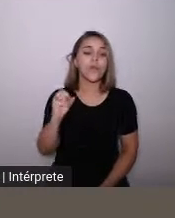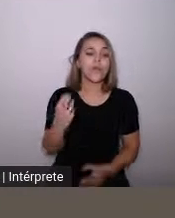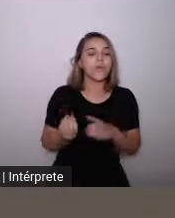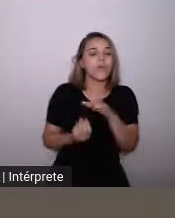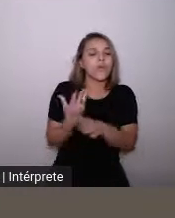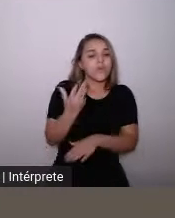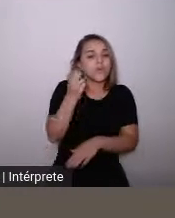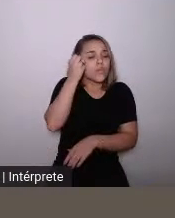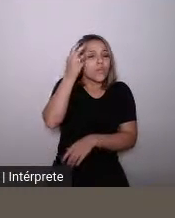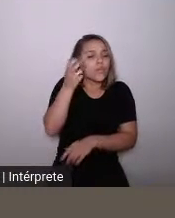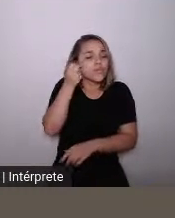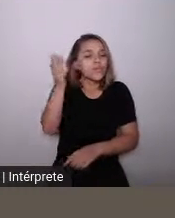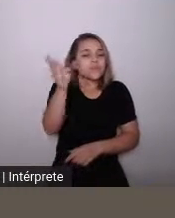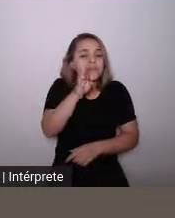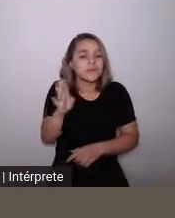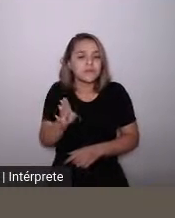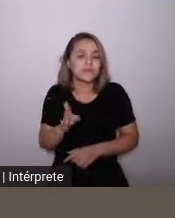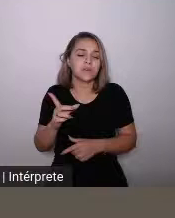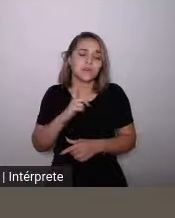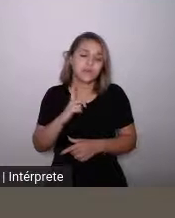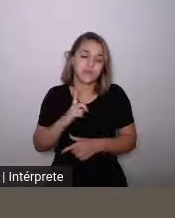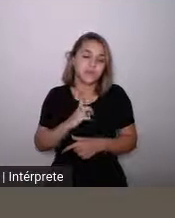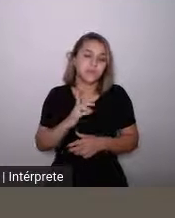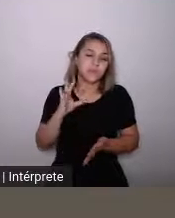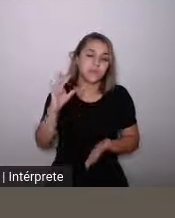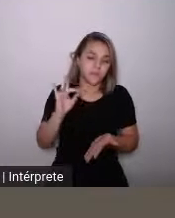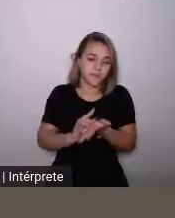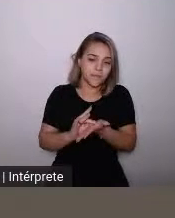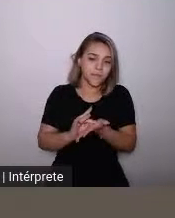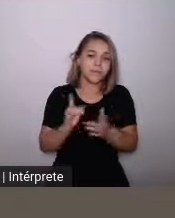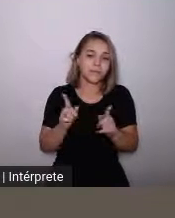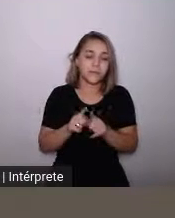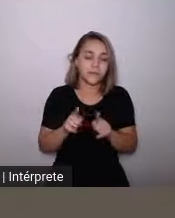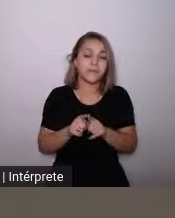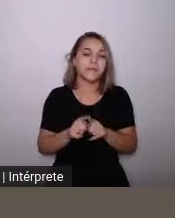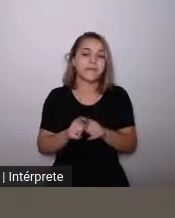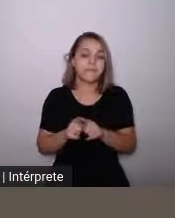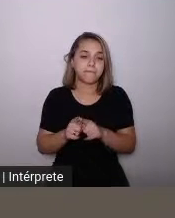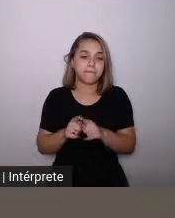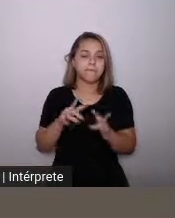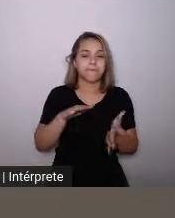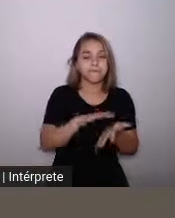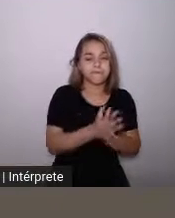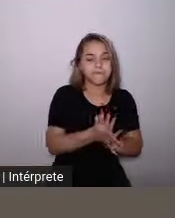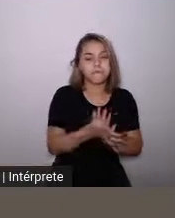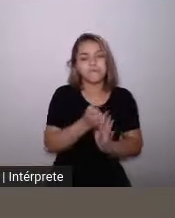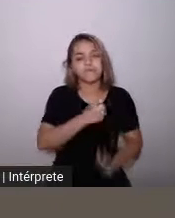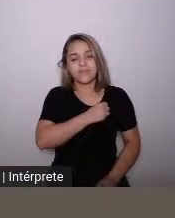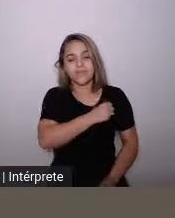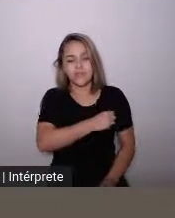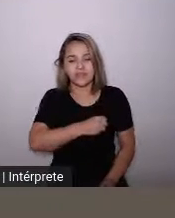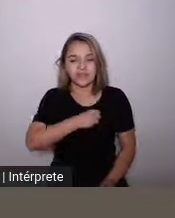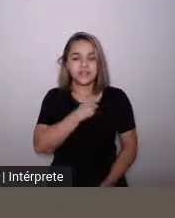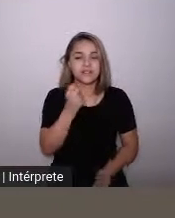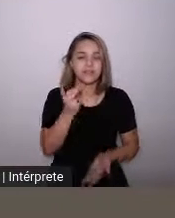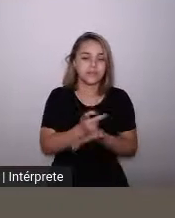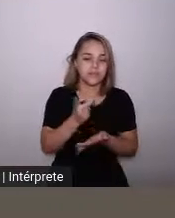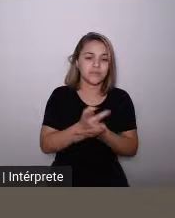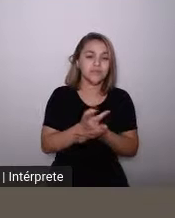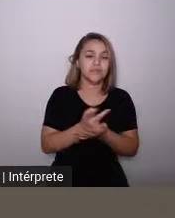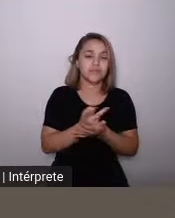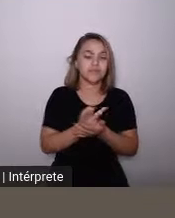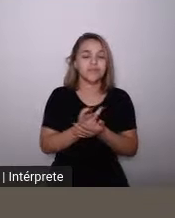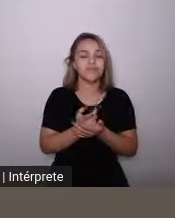regionalismo na esteira do realismo. Pela catástrofe ao invés da utopia, pela melancolia, mesmo frivolidade, ao invés